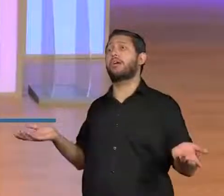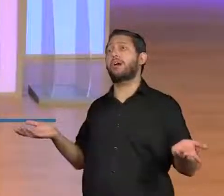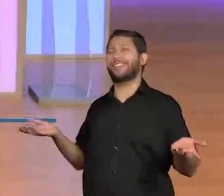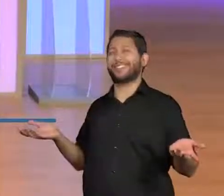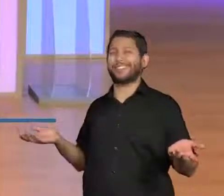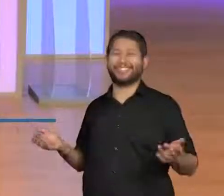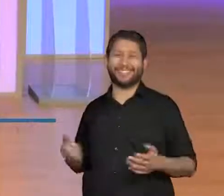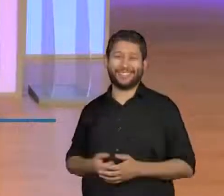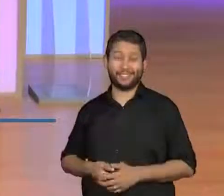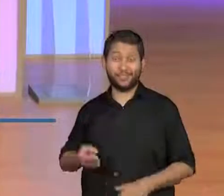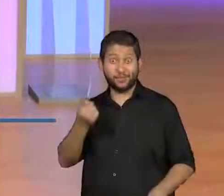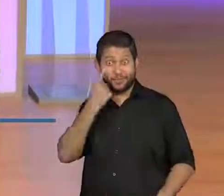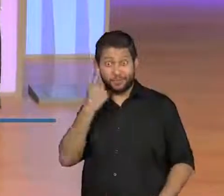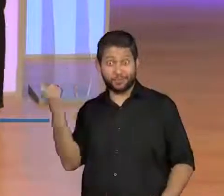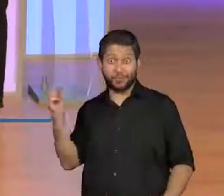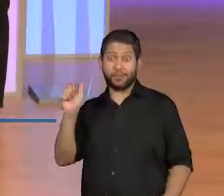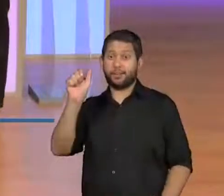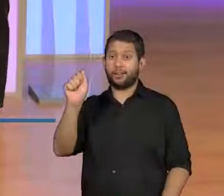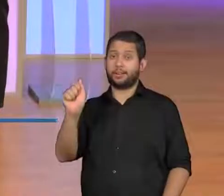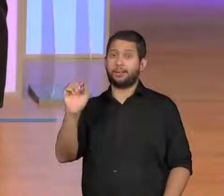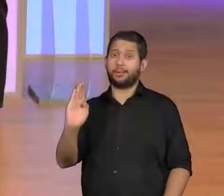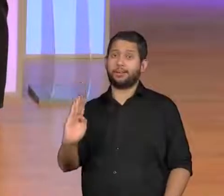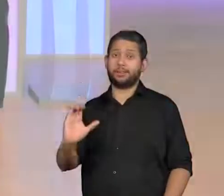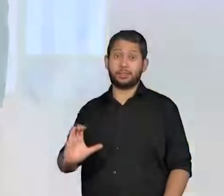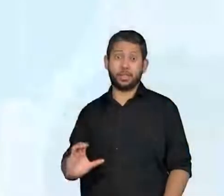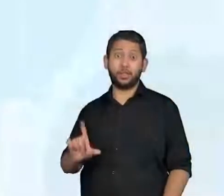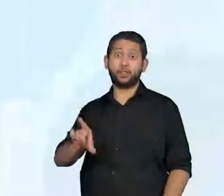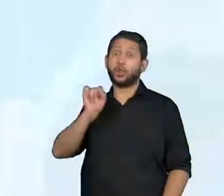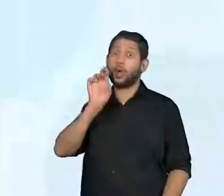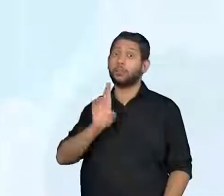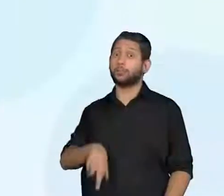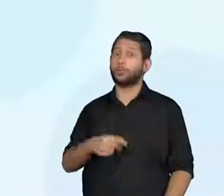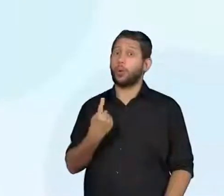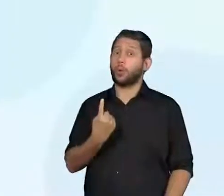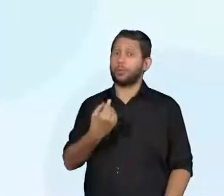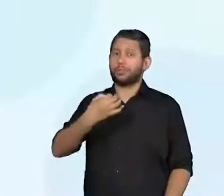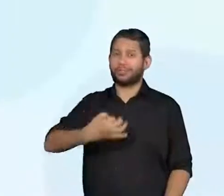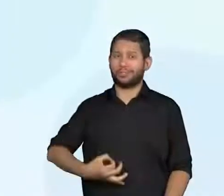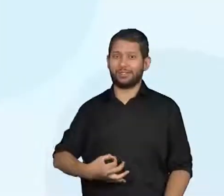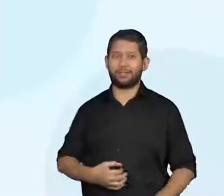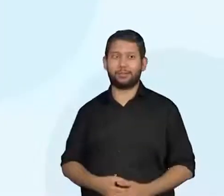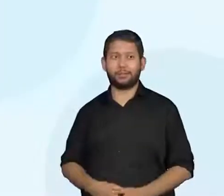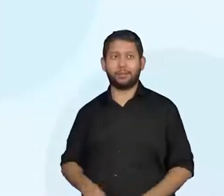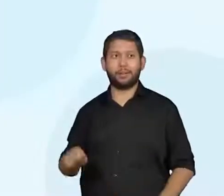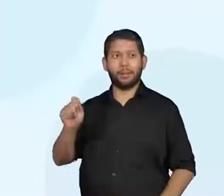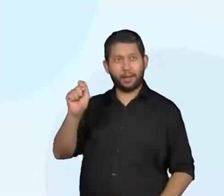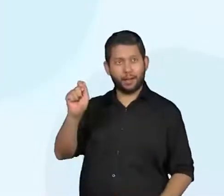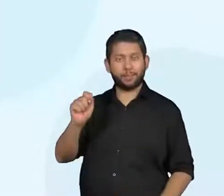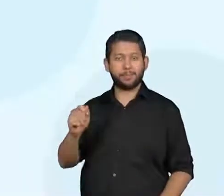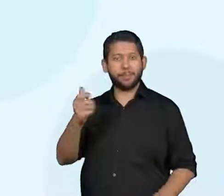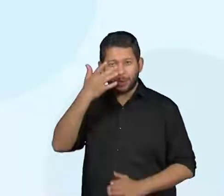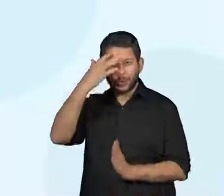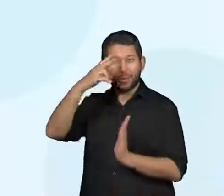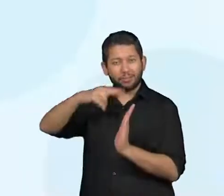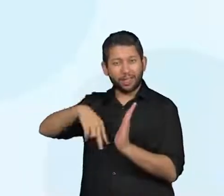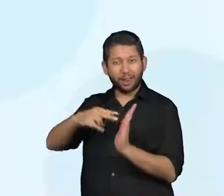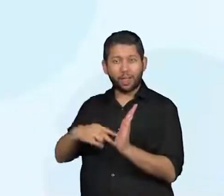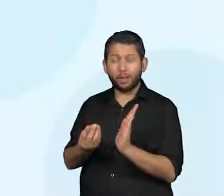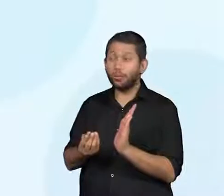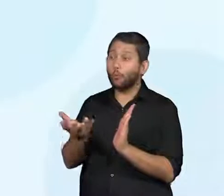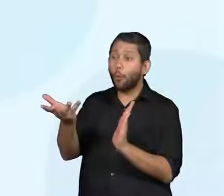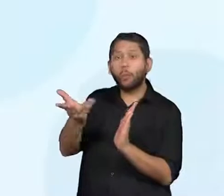explicação, viu? Então vamos ver aqui as alternativas, professora? Vamos lá. Alternativa A: convidar o leitor para provar uma